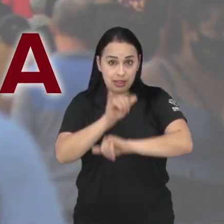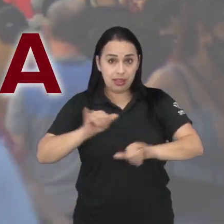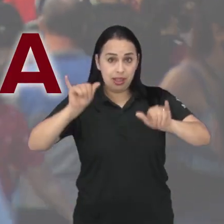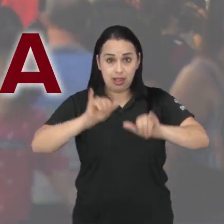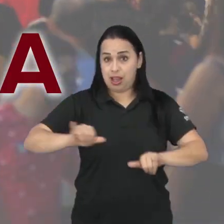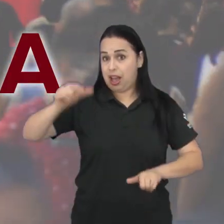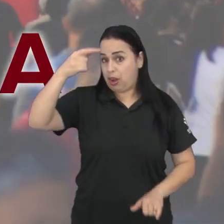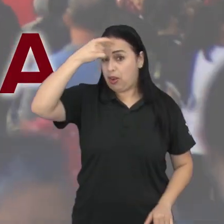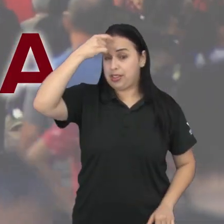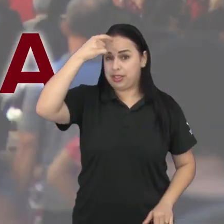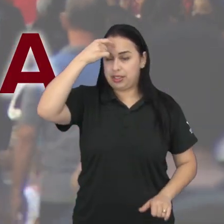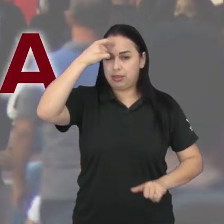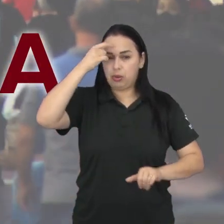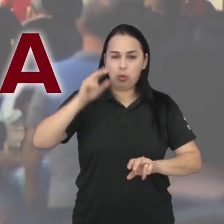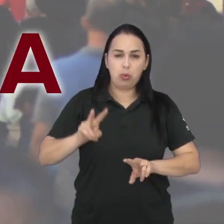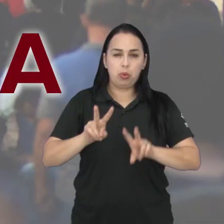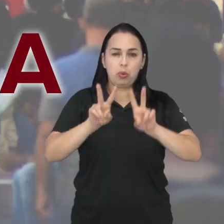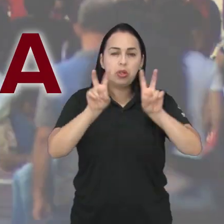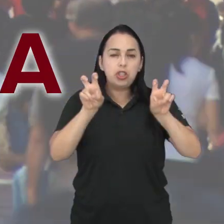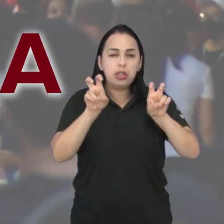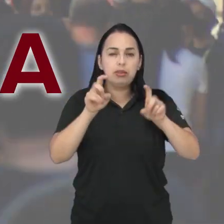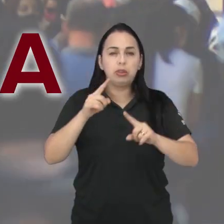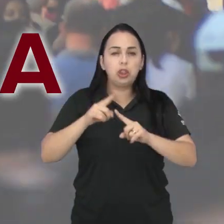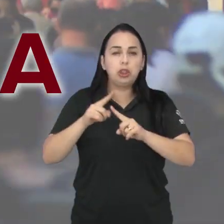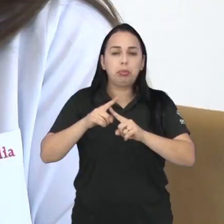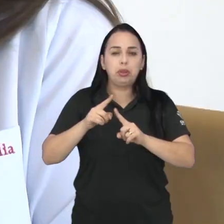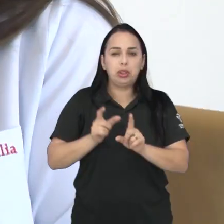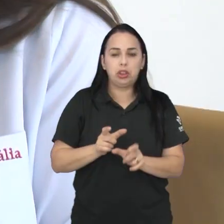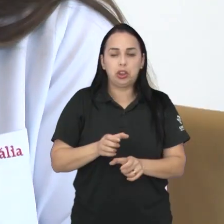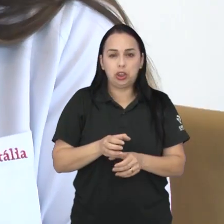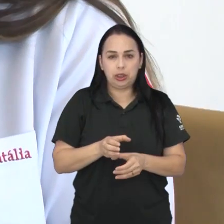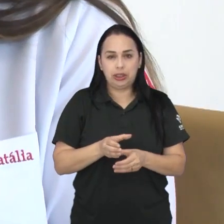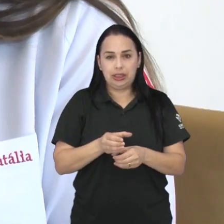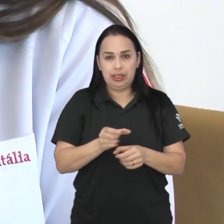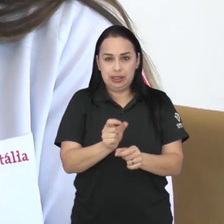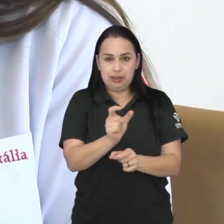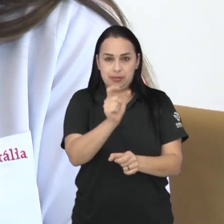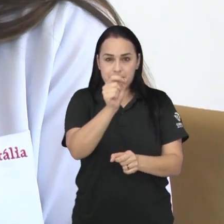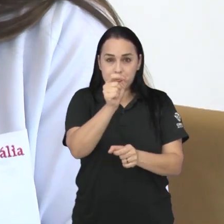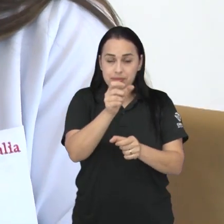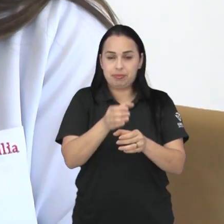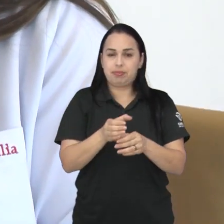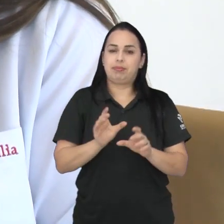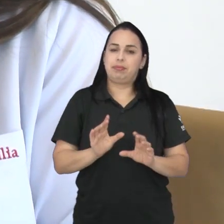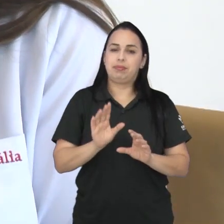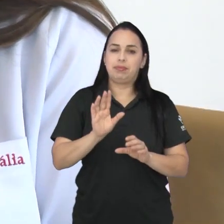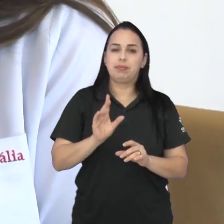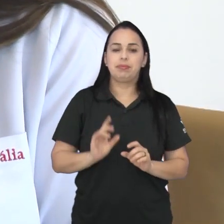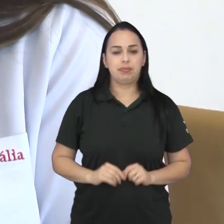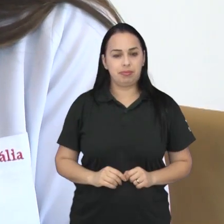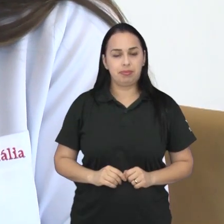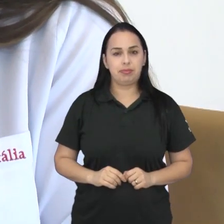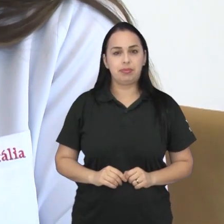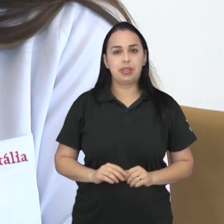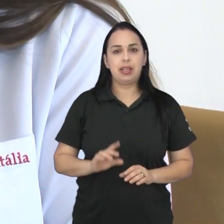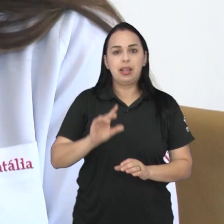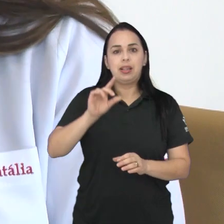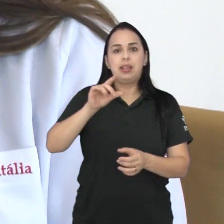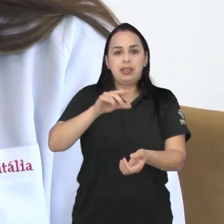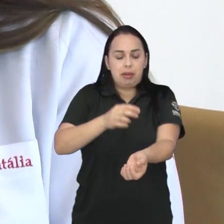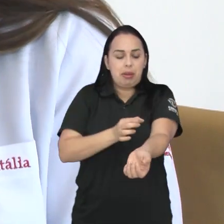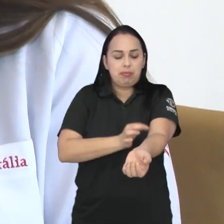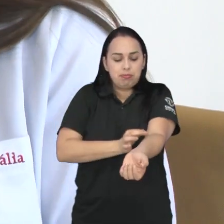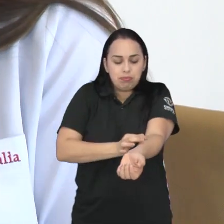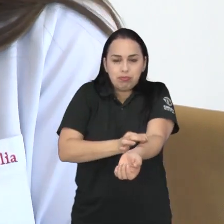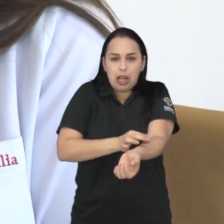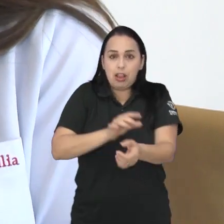conscientizar toda a comunidade sobre este tipo de câncer que acomete uma célula do sangue